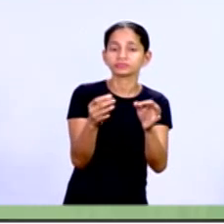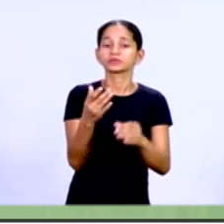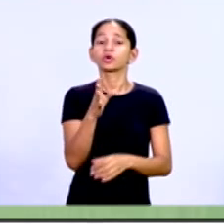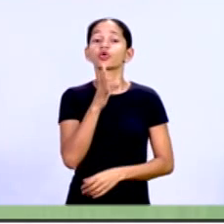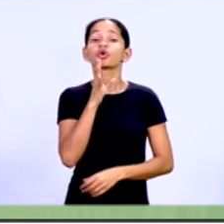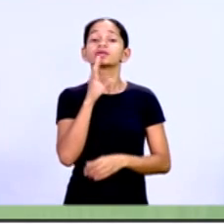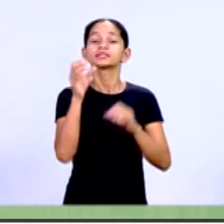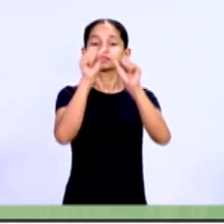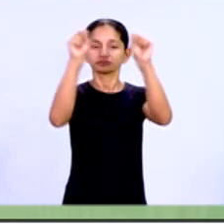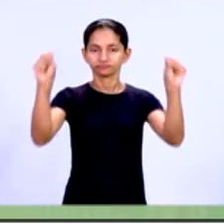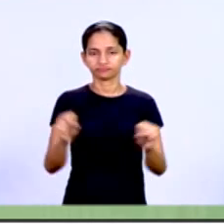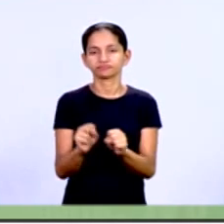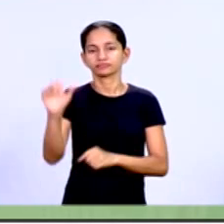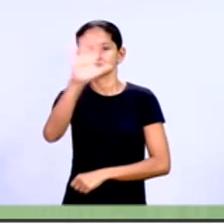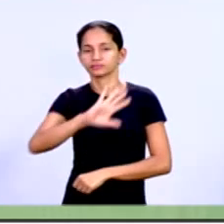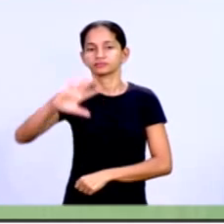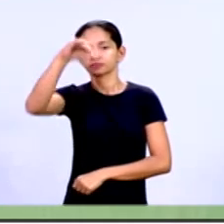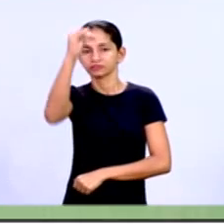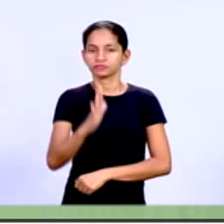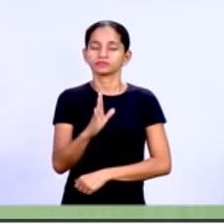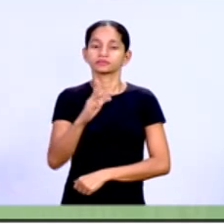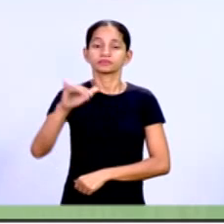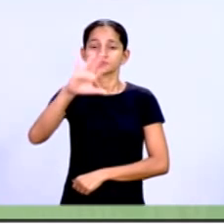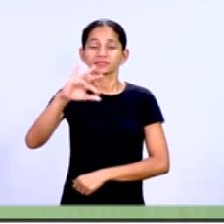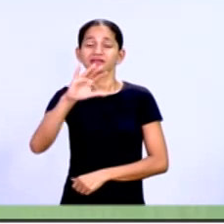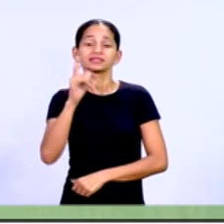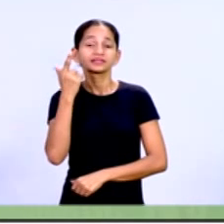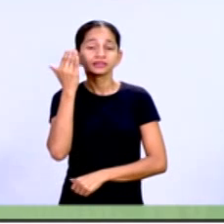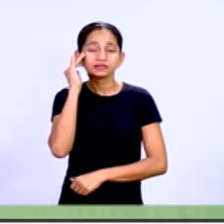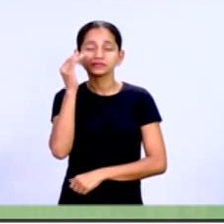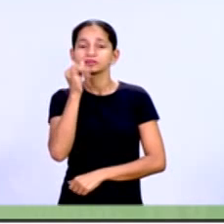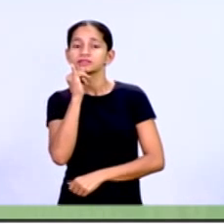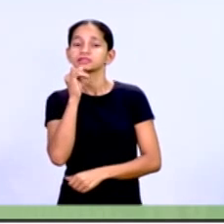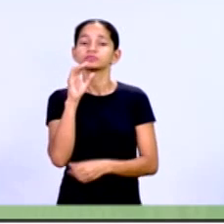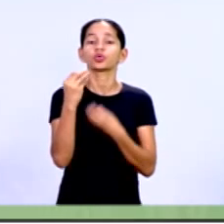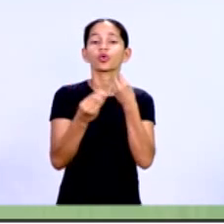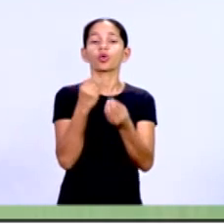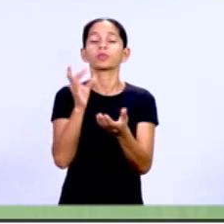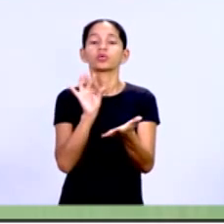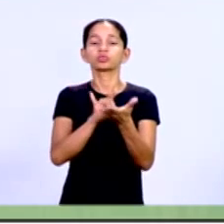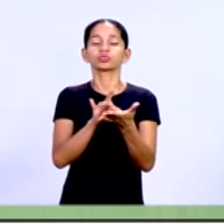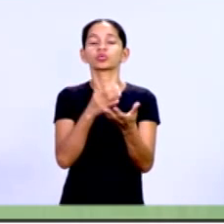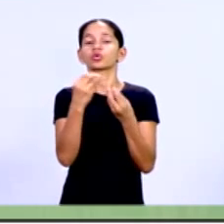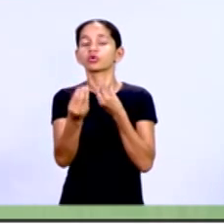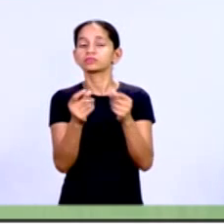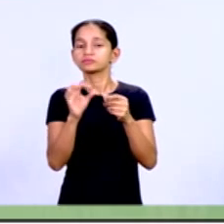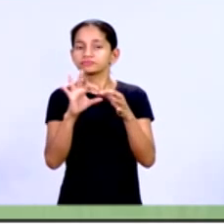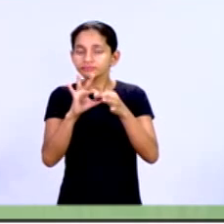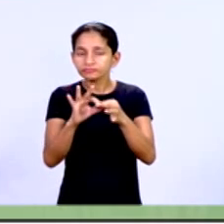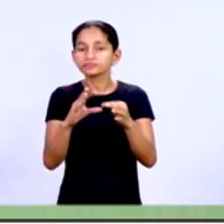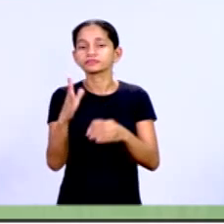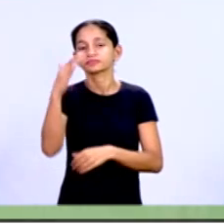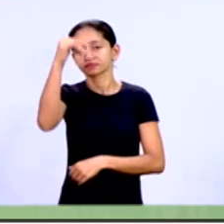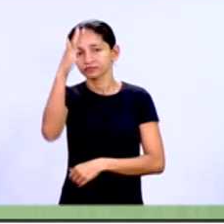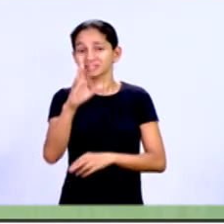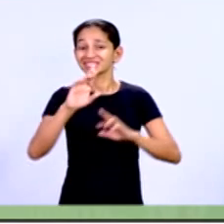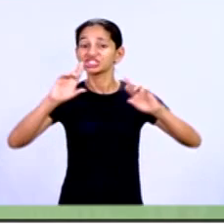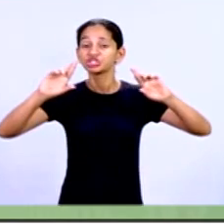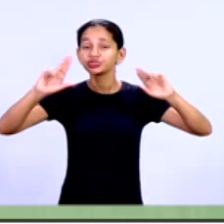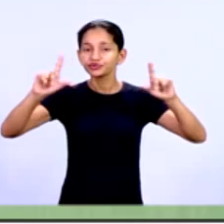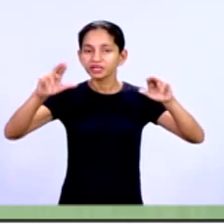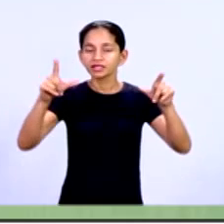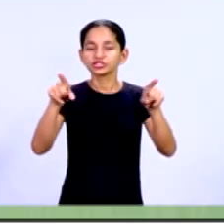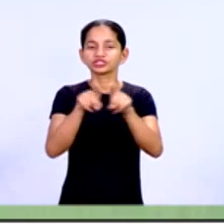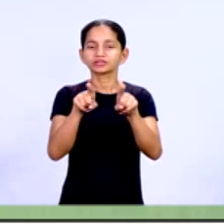financeiro nacional. Compreender a origem do mercado de capitais e o sistema financeiro nacional. Diferenciar